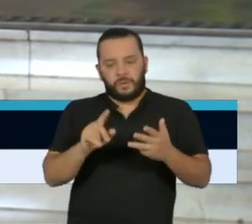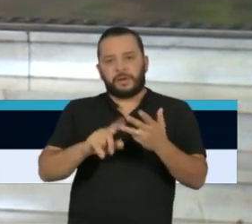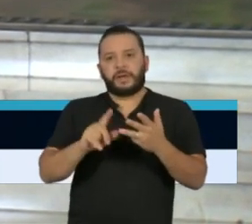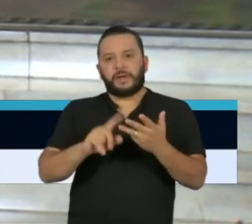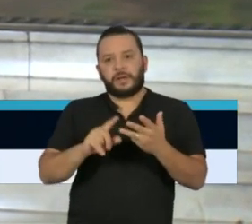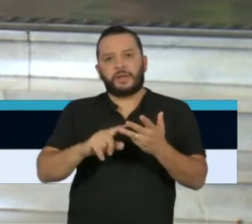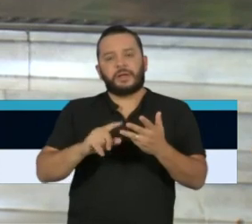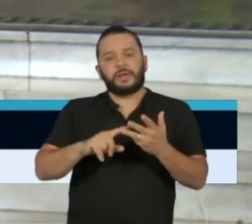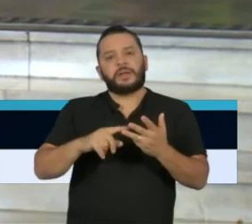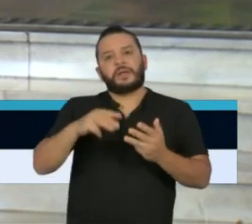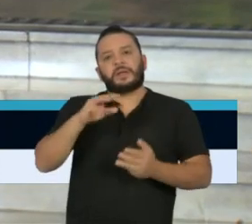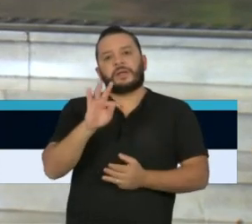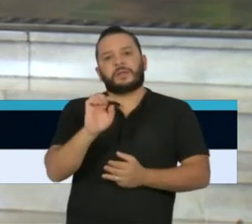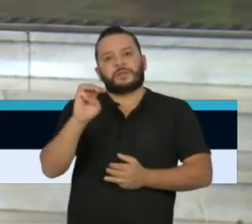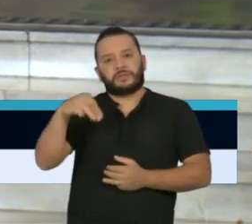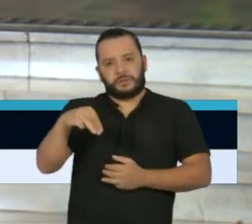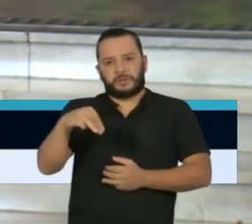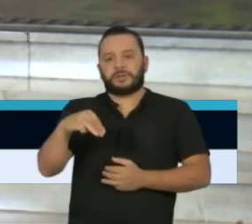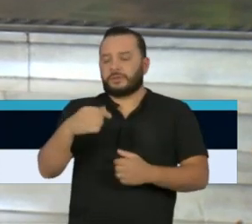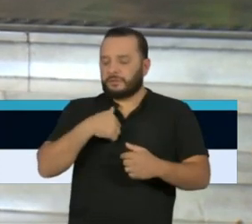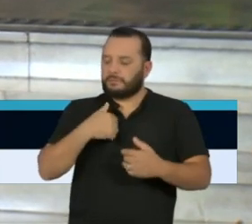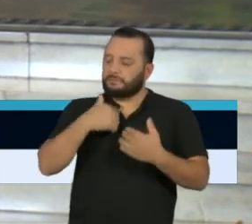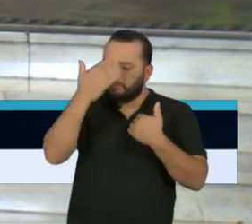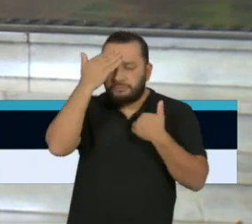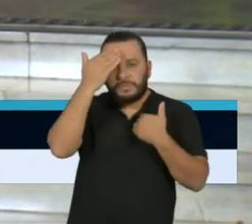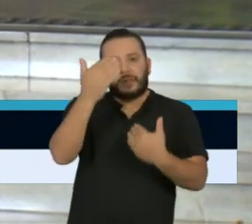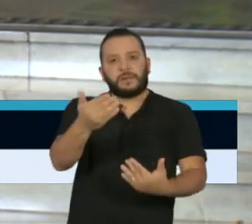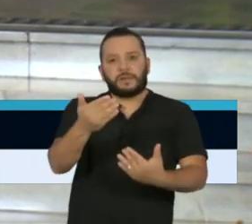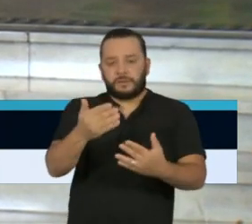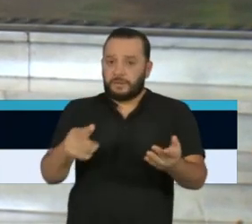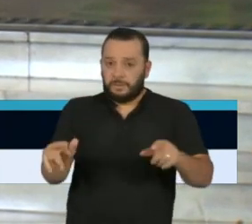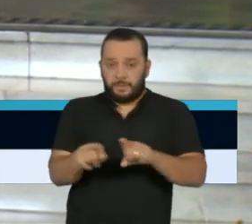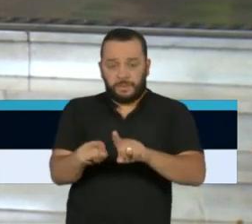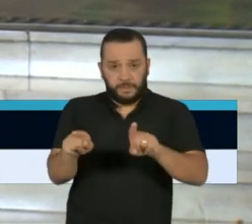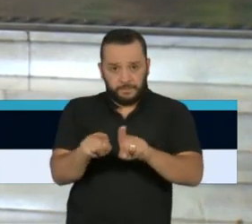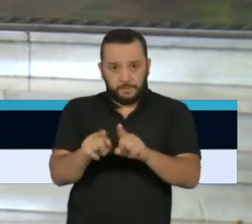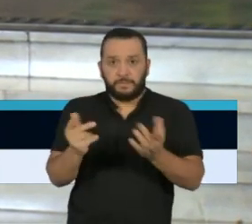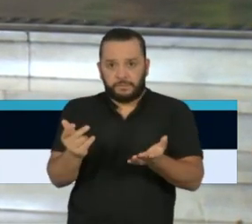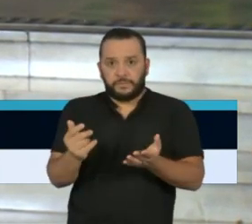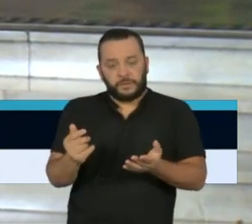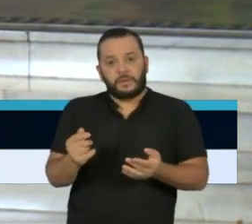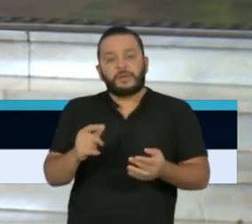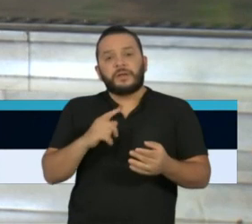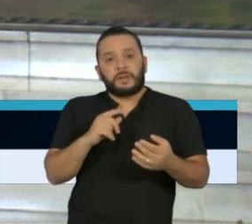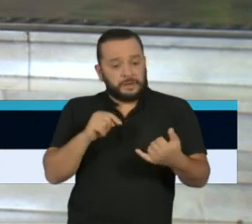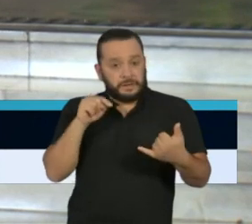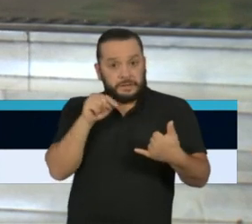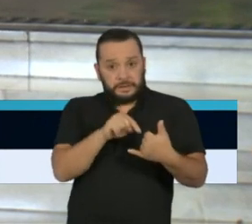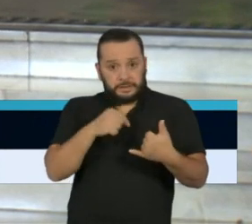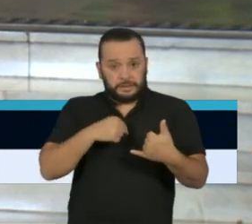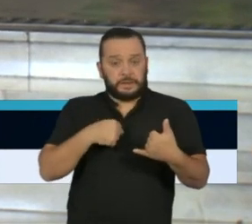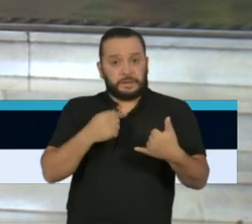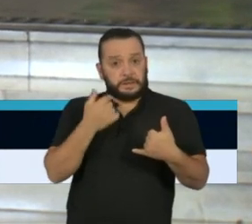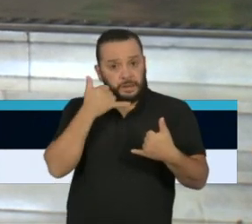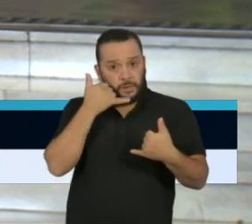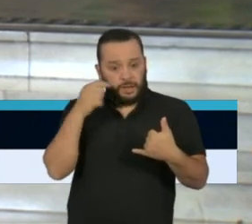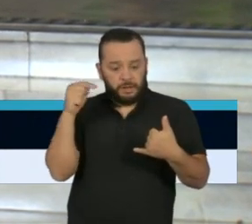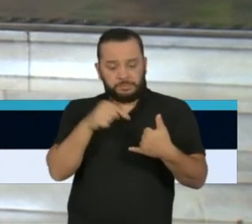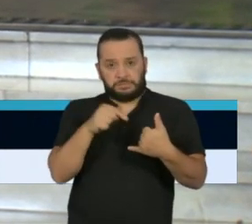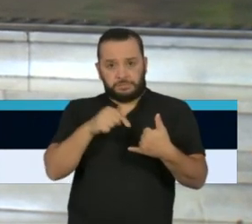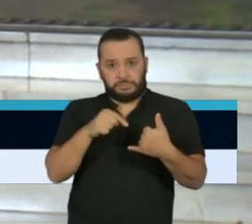vez agradeço. Com informações geradas a partir dos dados dos aparelhos dos seus usuários,